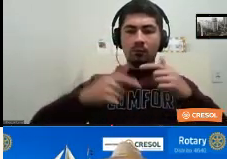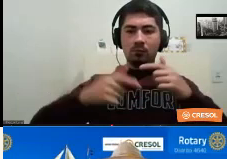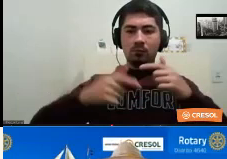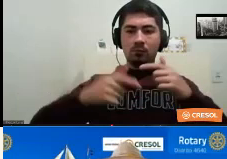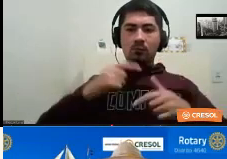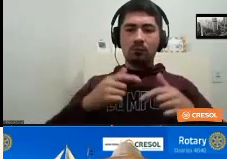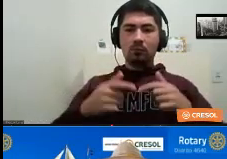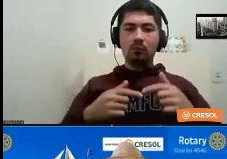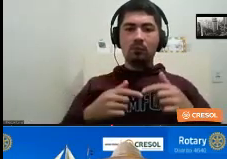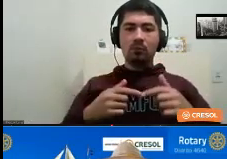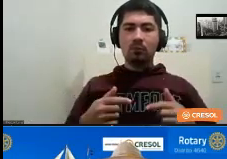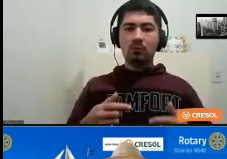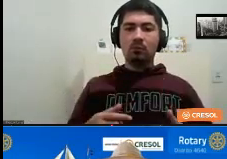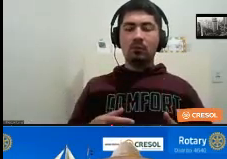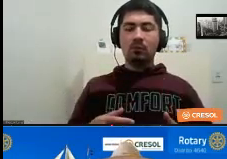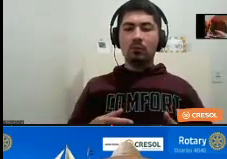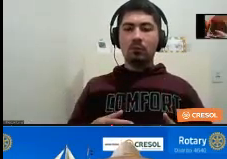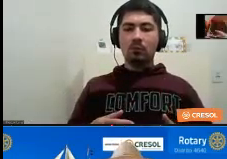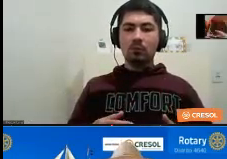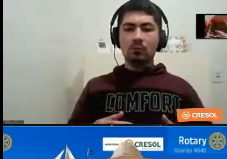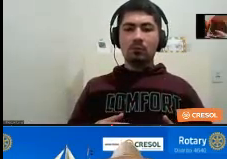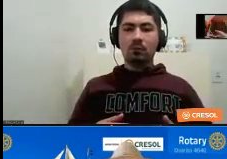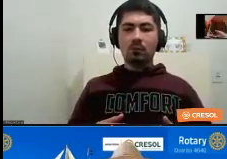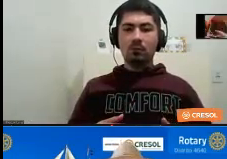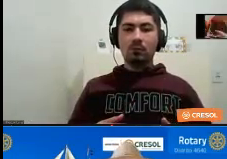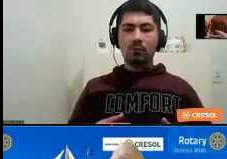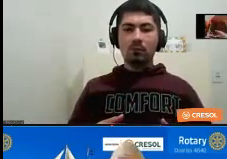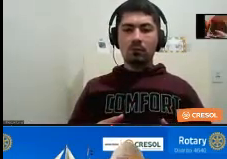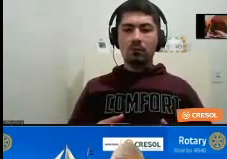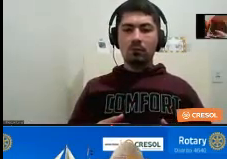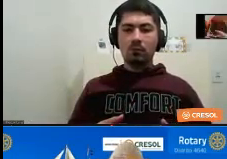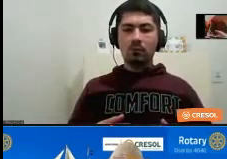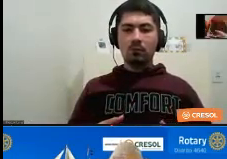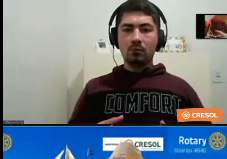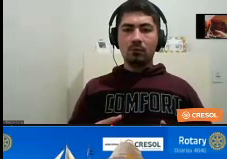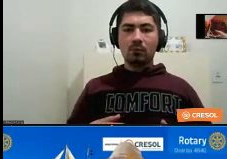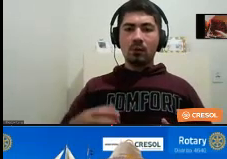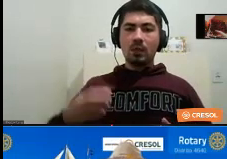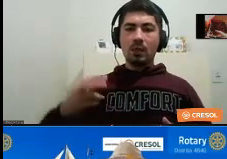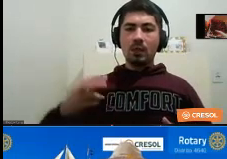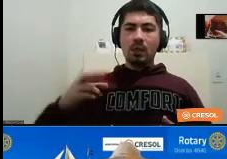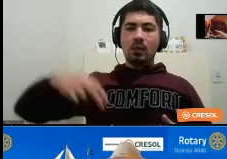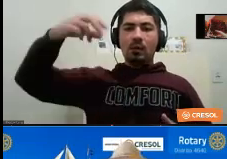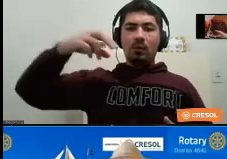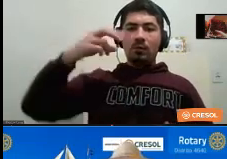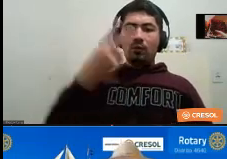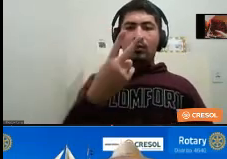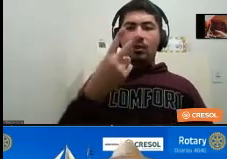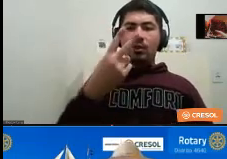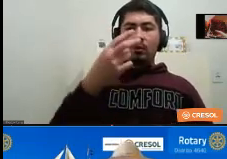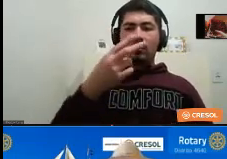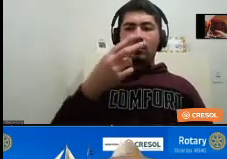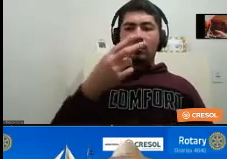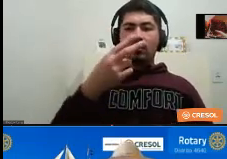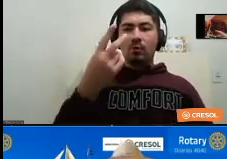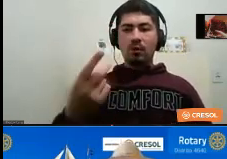atrás. Era o Crefsul. E eu estava no 22º andar desse prédio.